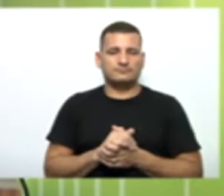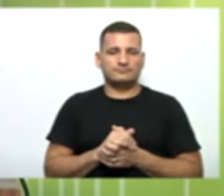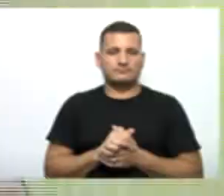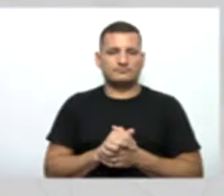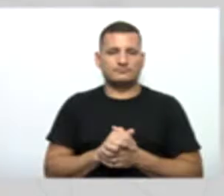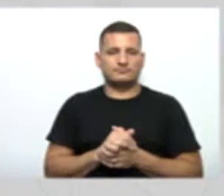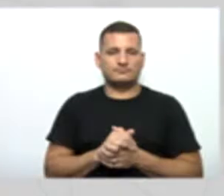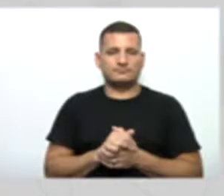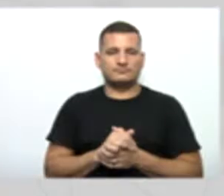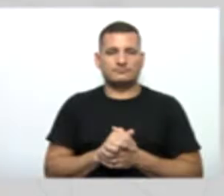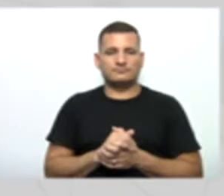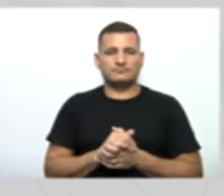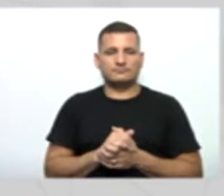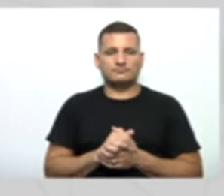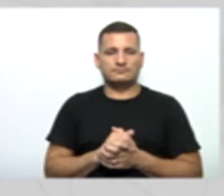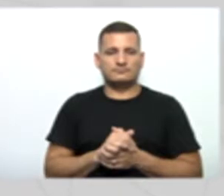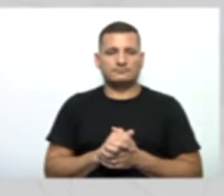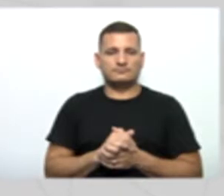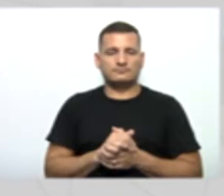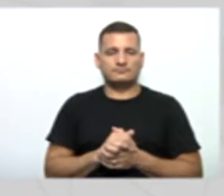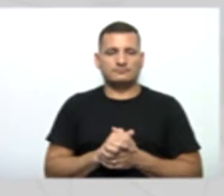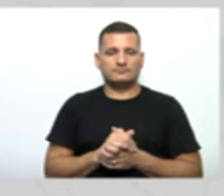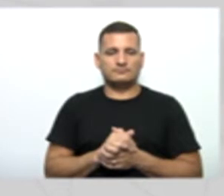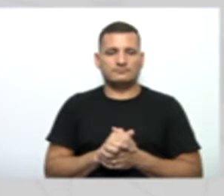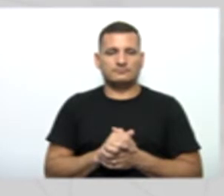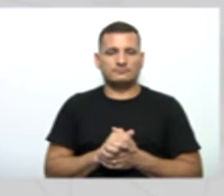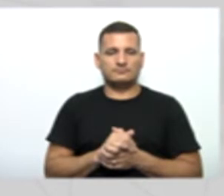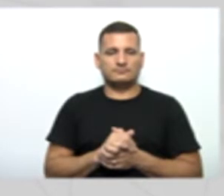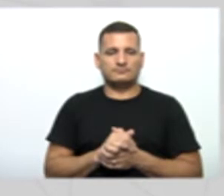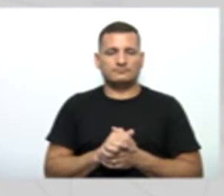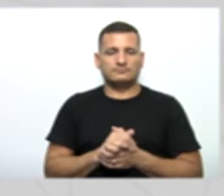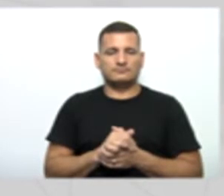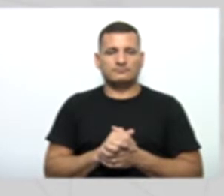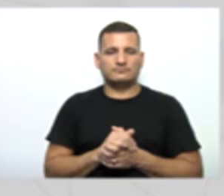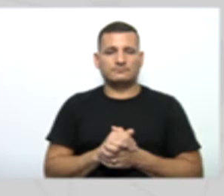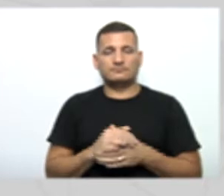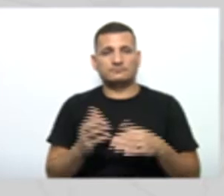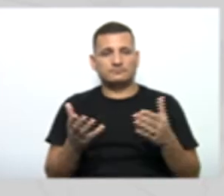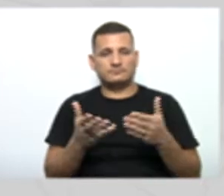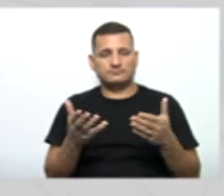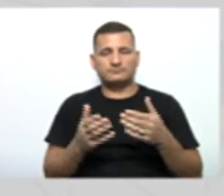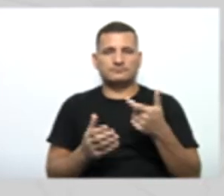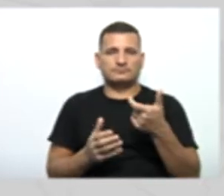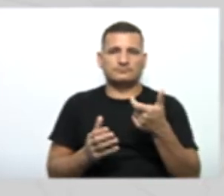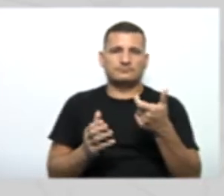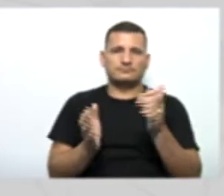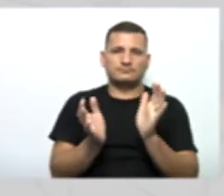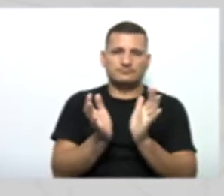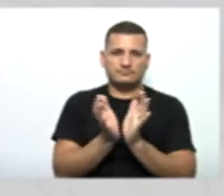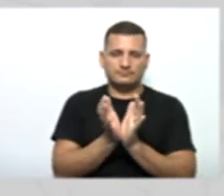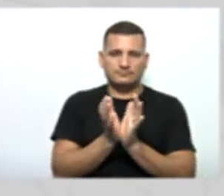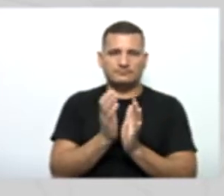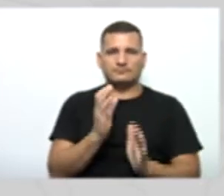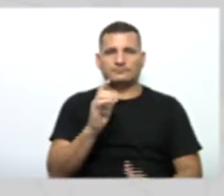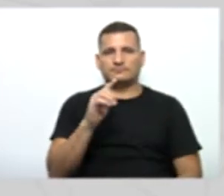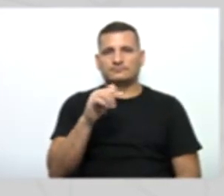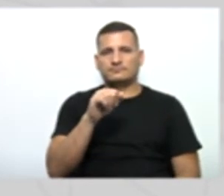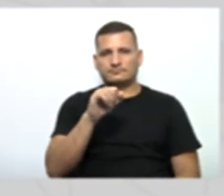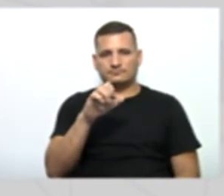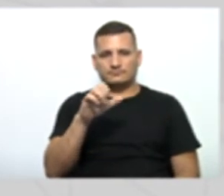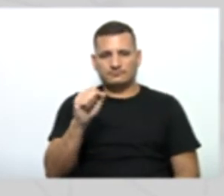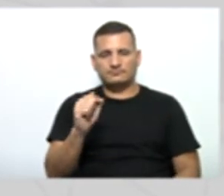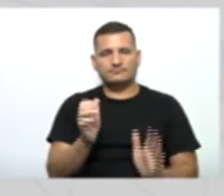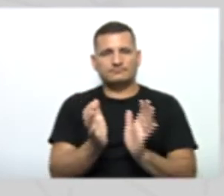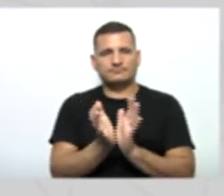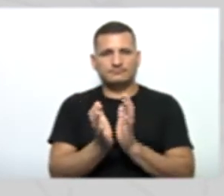lá. Agora, pessoal, a gente vai falar sobre as classes, certo? O professor Marlon aí mostrou para